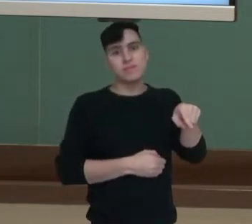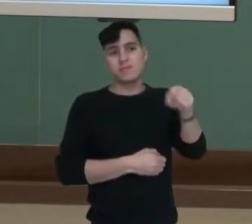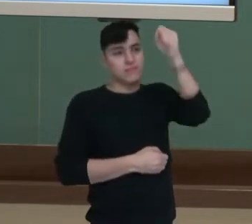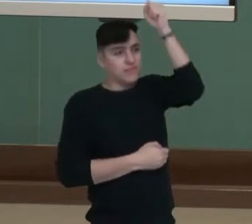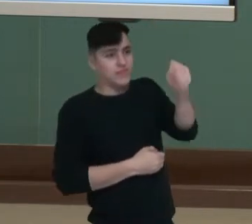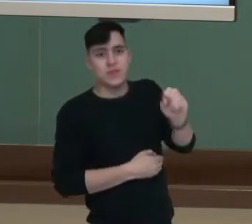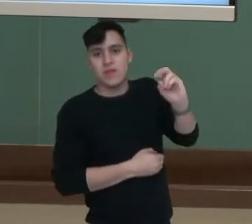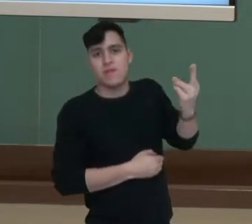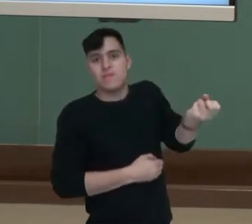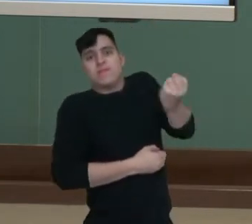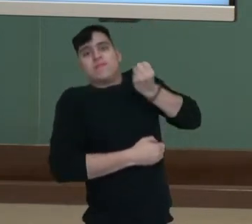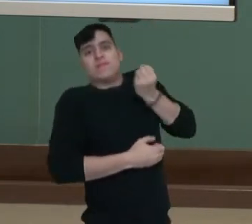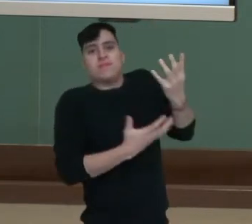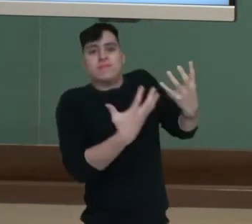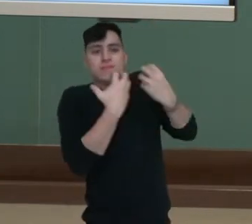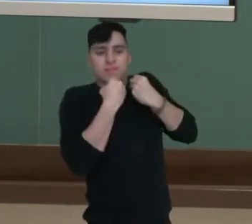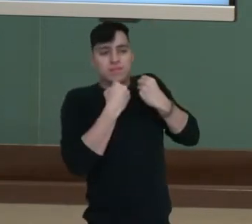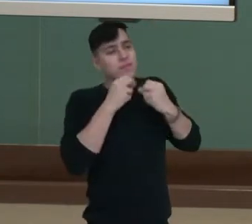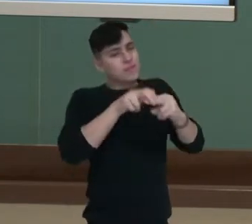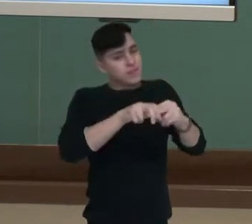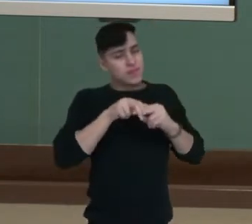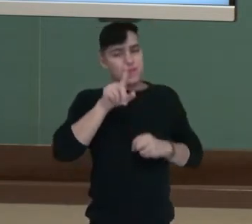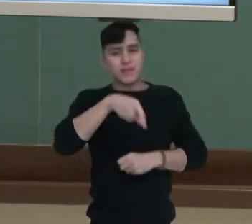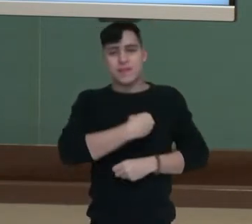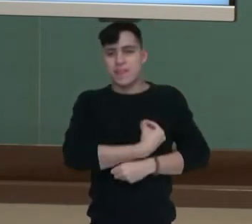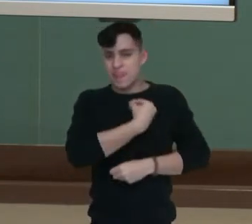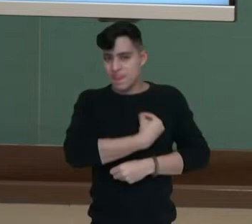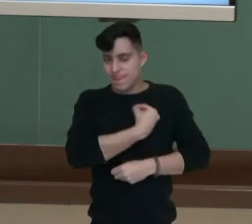animais. Era uma questão de sobrevivência, então eles lutavam.